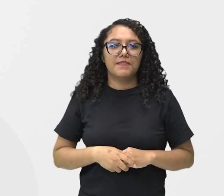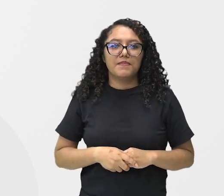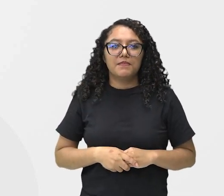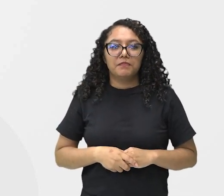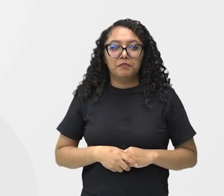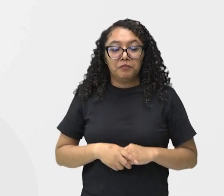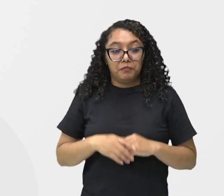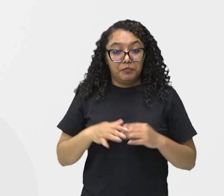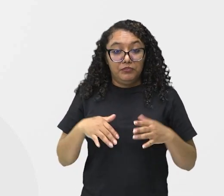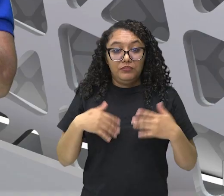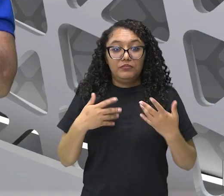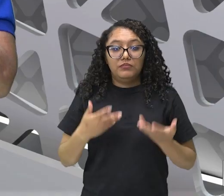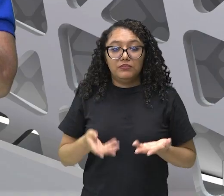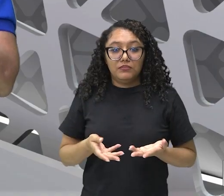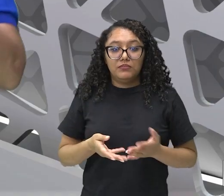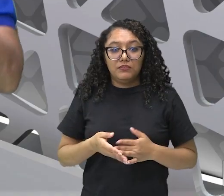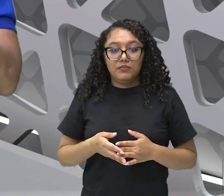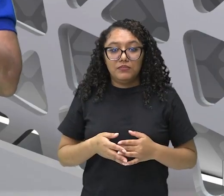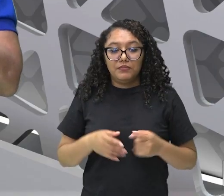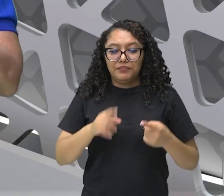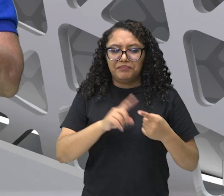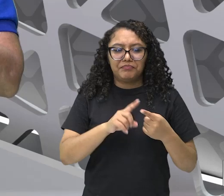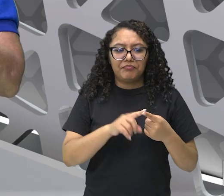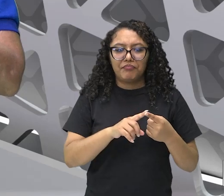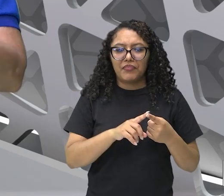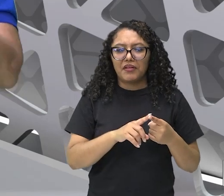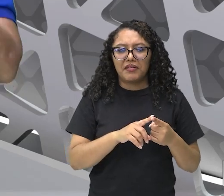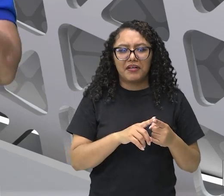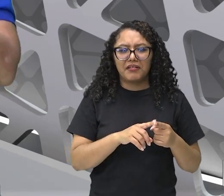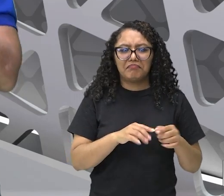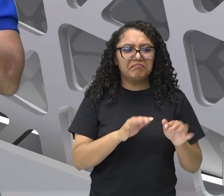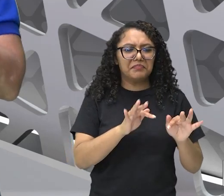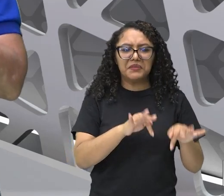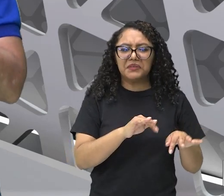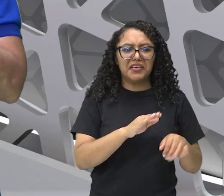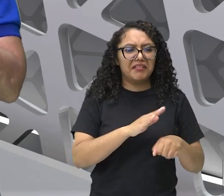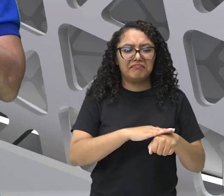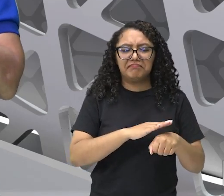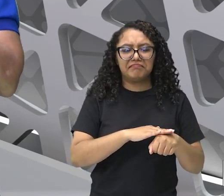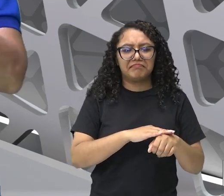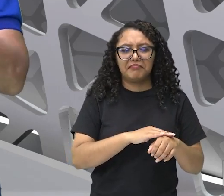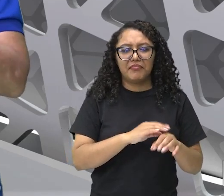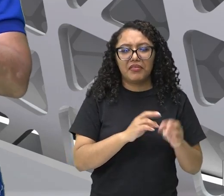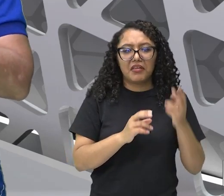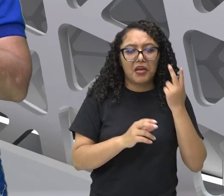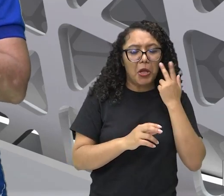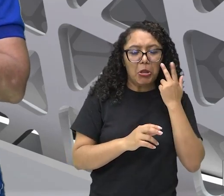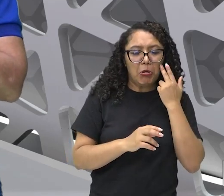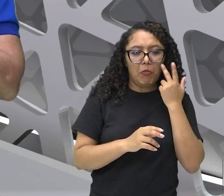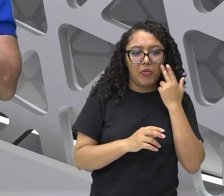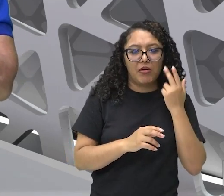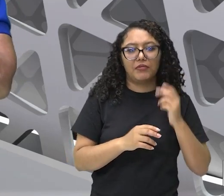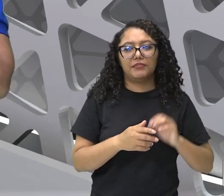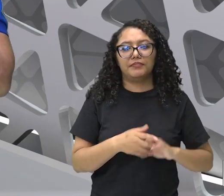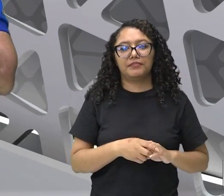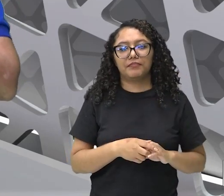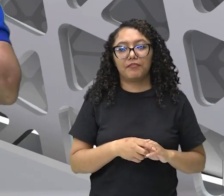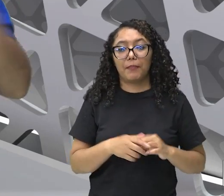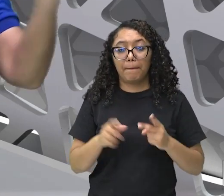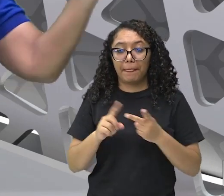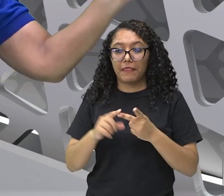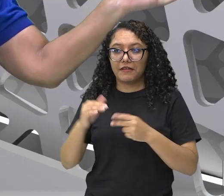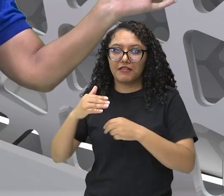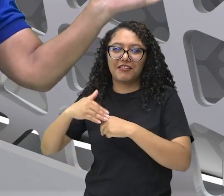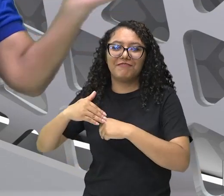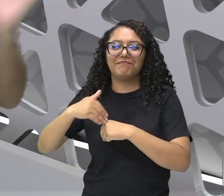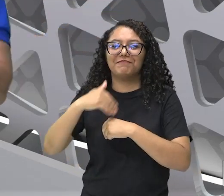acompanhe comigo. A imanência, ela se basta, ela se encerra em si. A transcendência não,